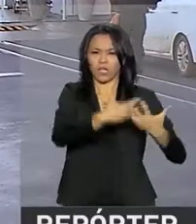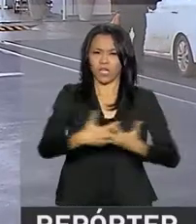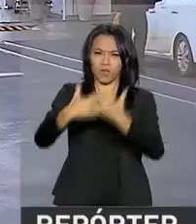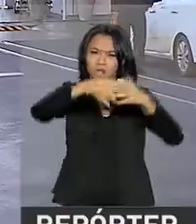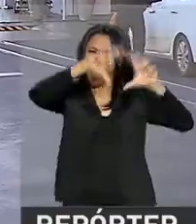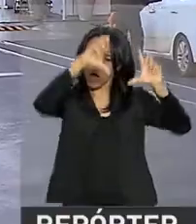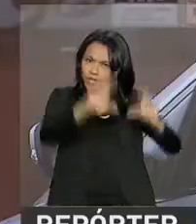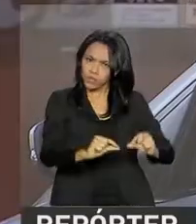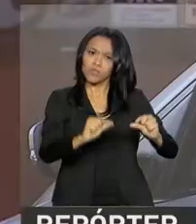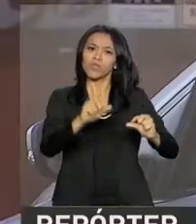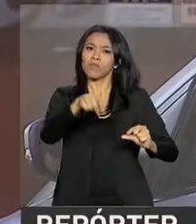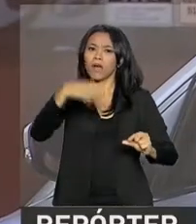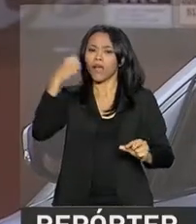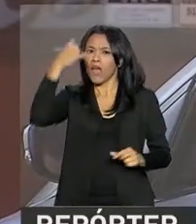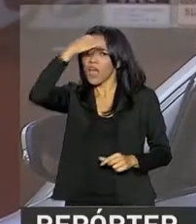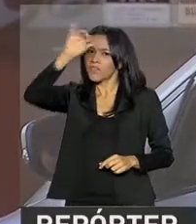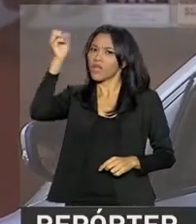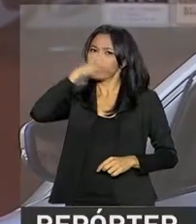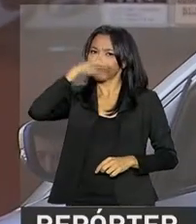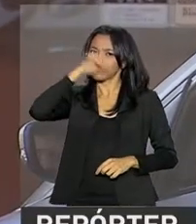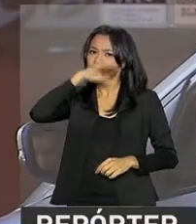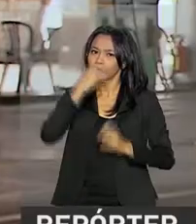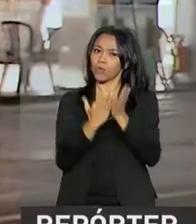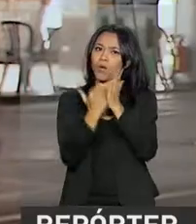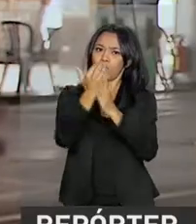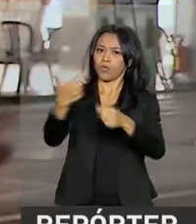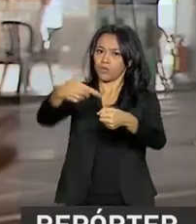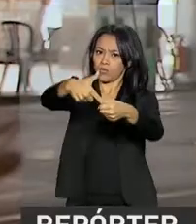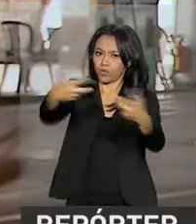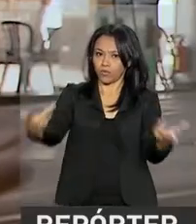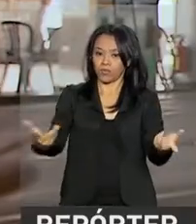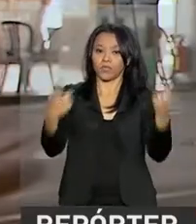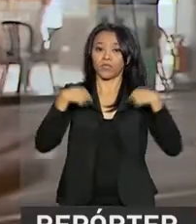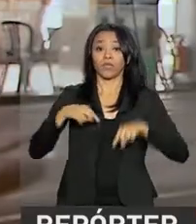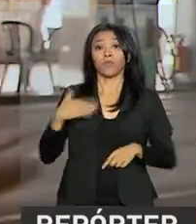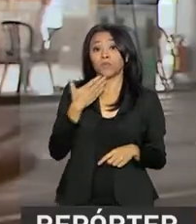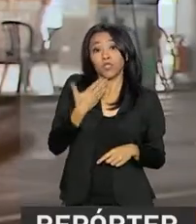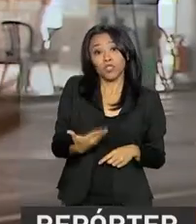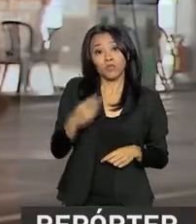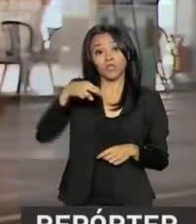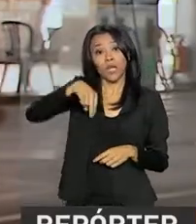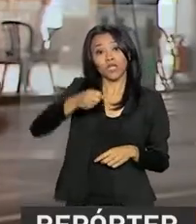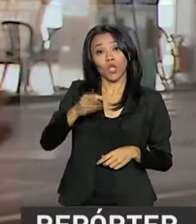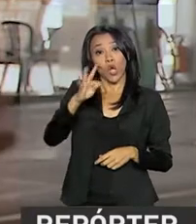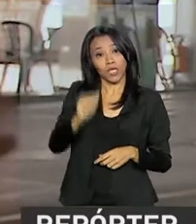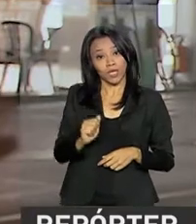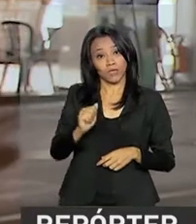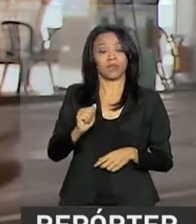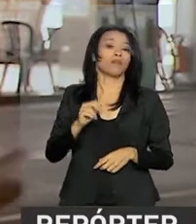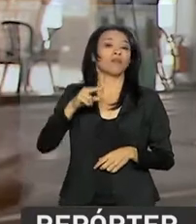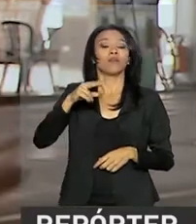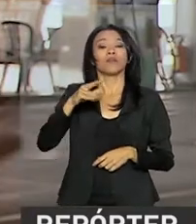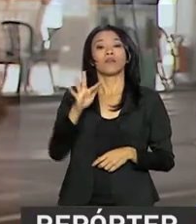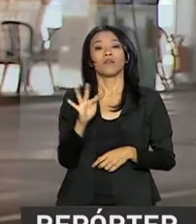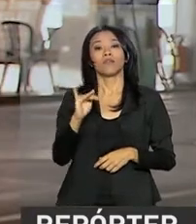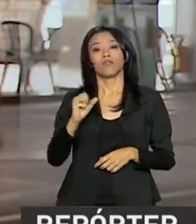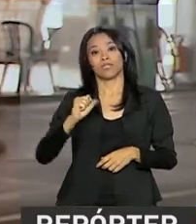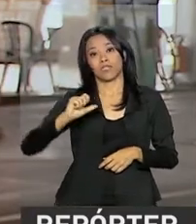forma abusiva o preço dos combustíveis. Nós pedimos a nota fiscal de compra do produto, por exemplo, de um mês